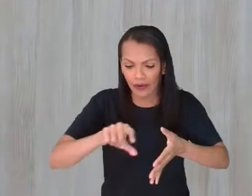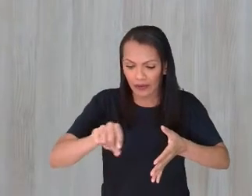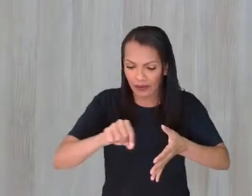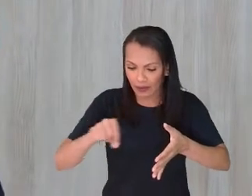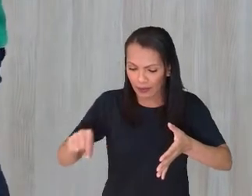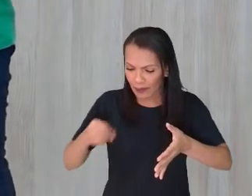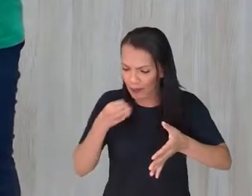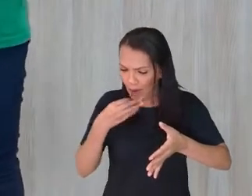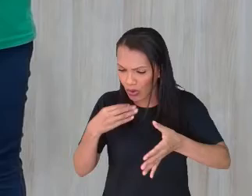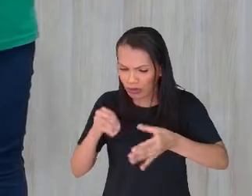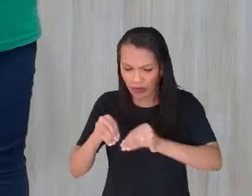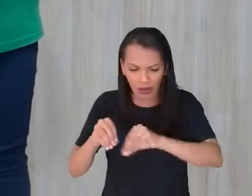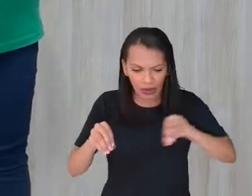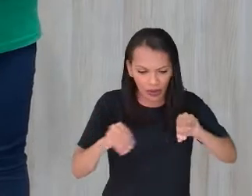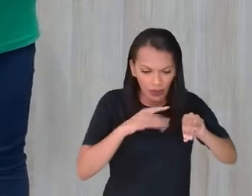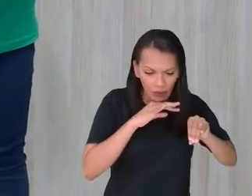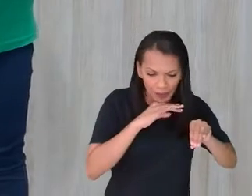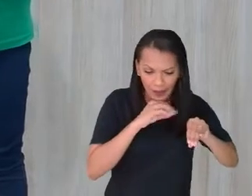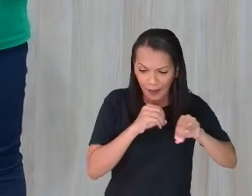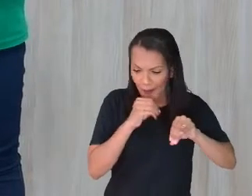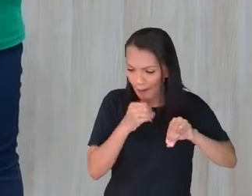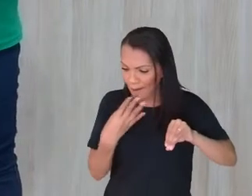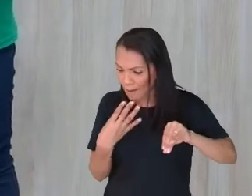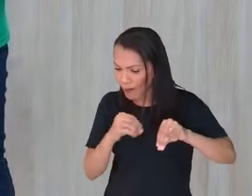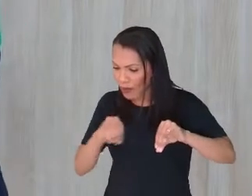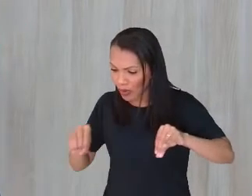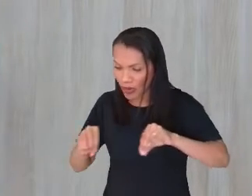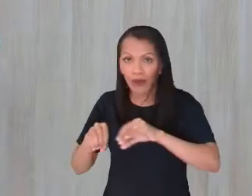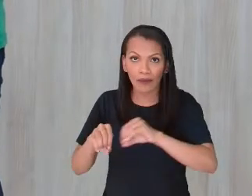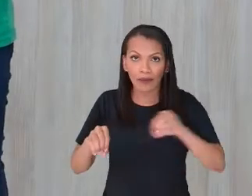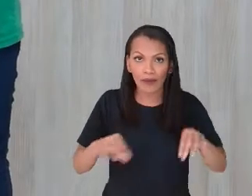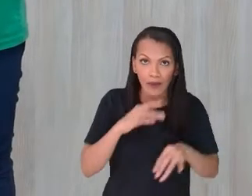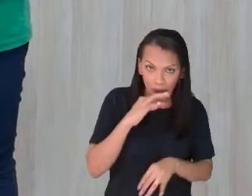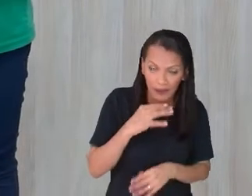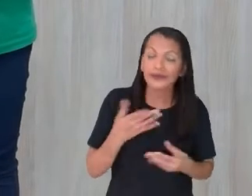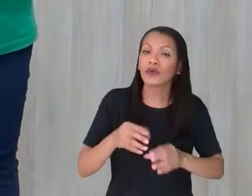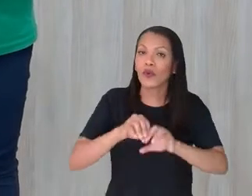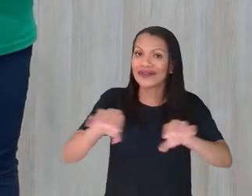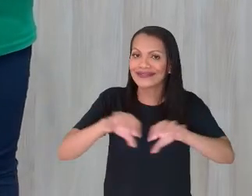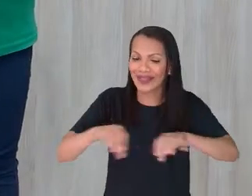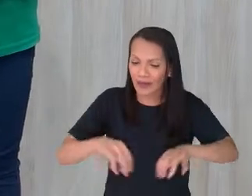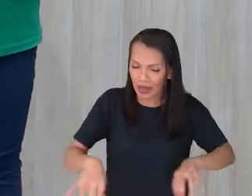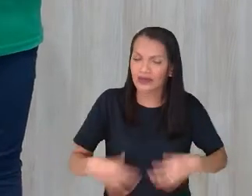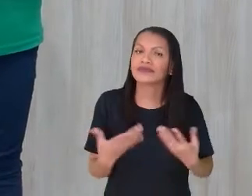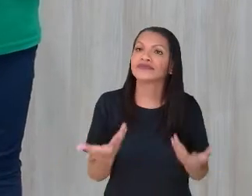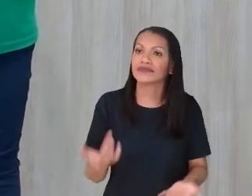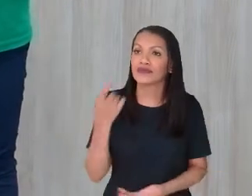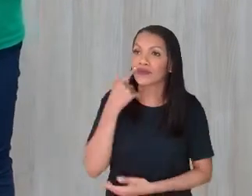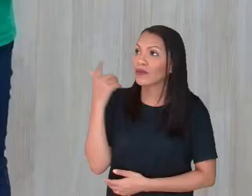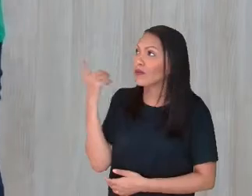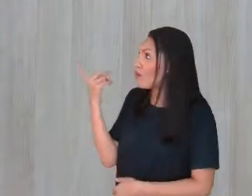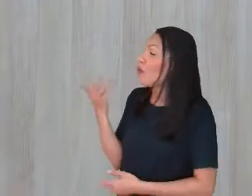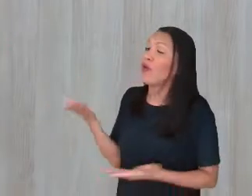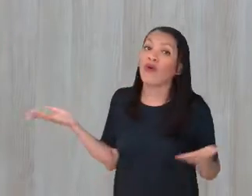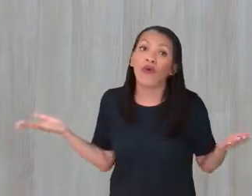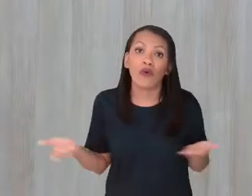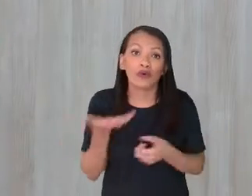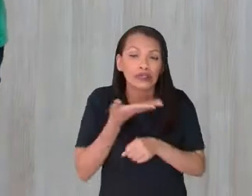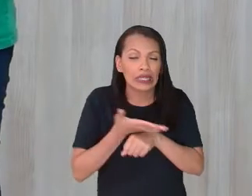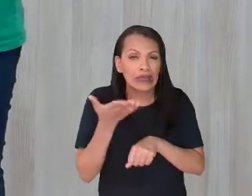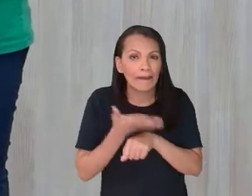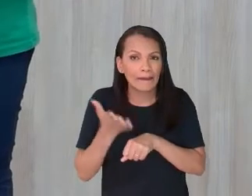agora, a gente vai começar uma etapa aí de estudar essas aulas práticas, né? E hoje eu mostrei alguns